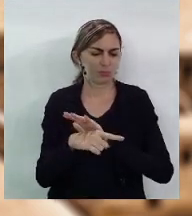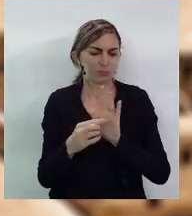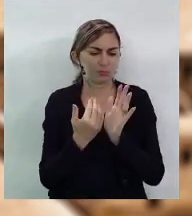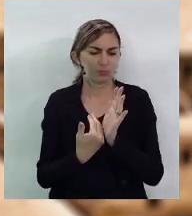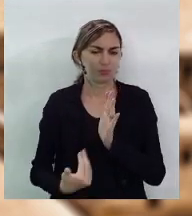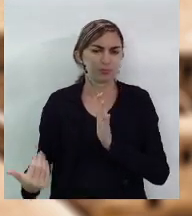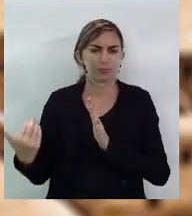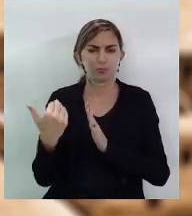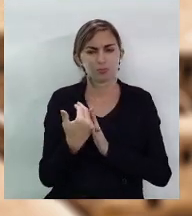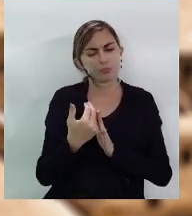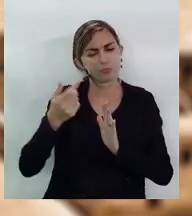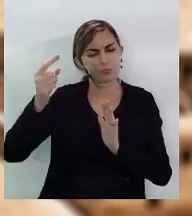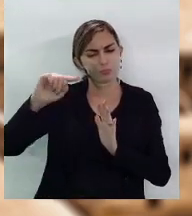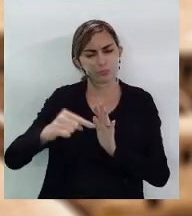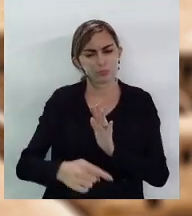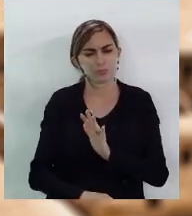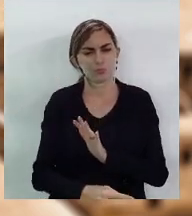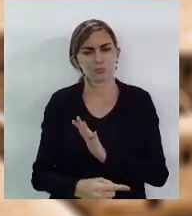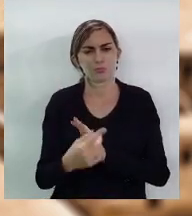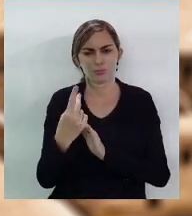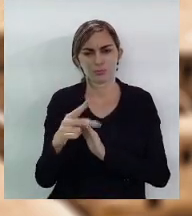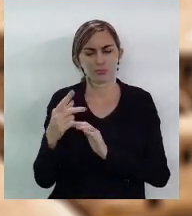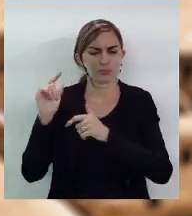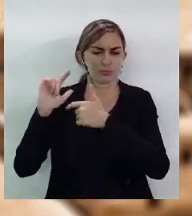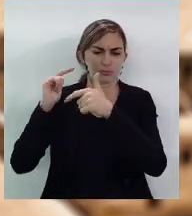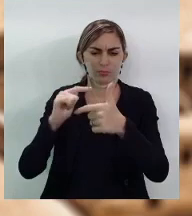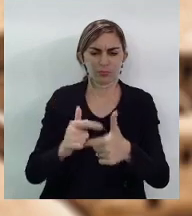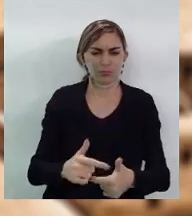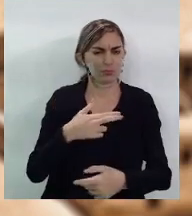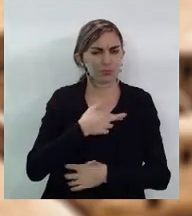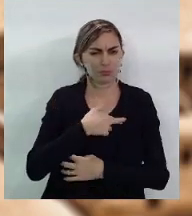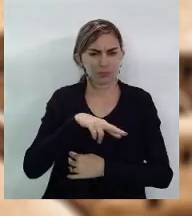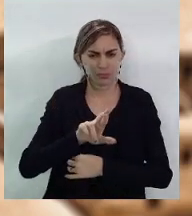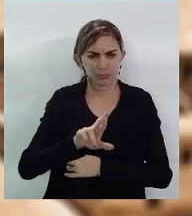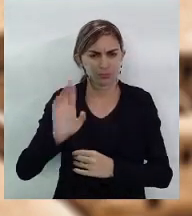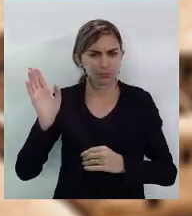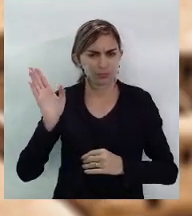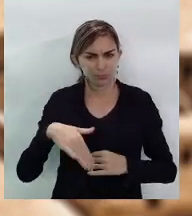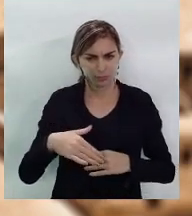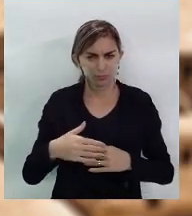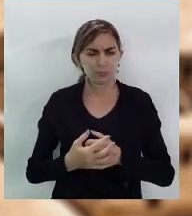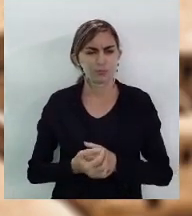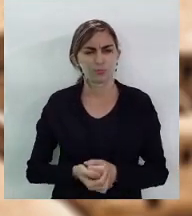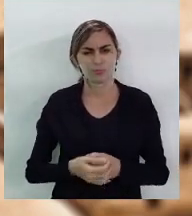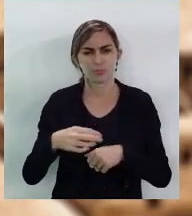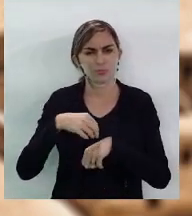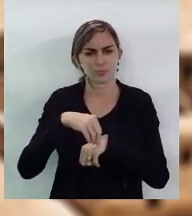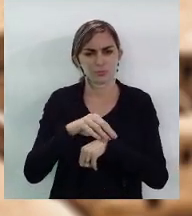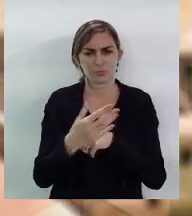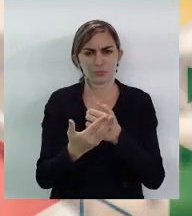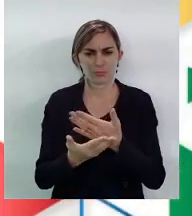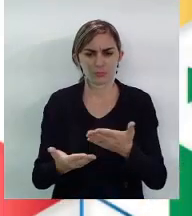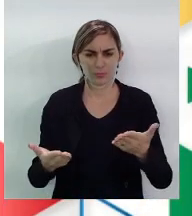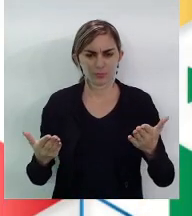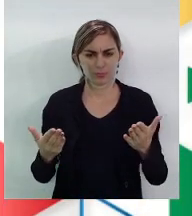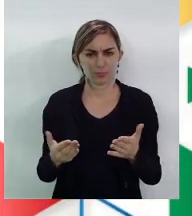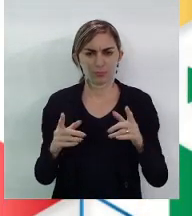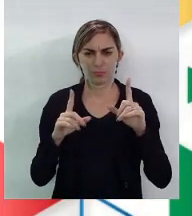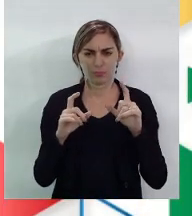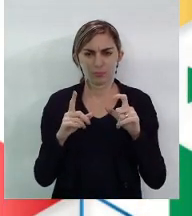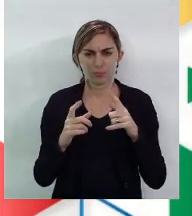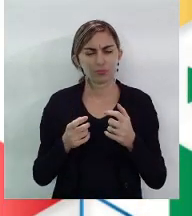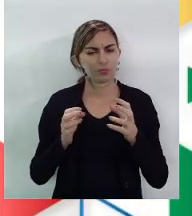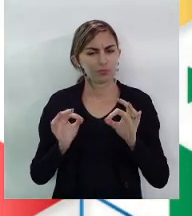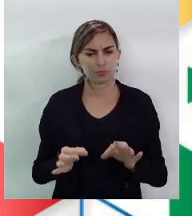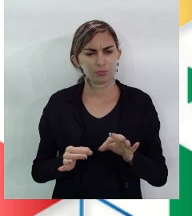pouco, se aprofundar nessa tradição religiosa? Vamos adiante. Trago para vocês na tela,